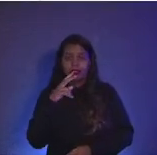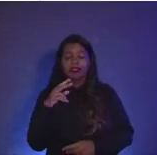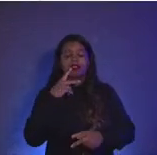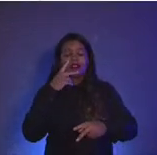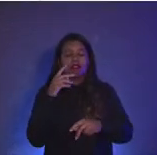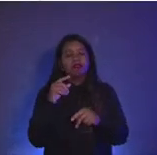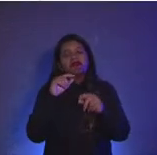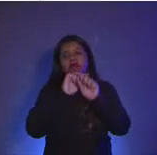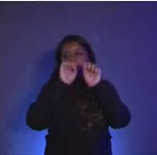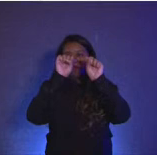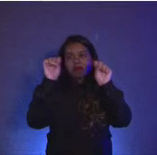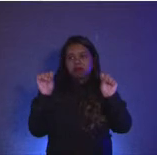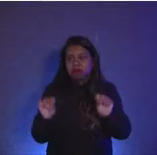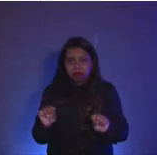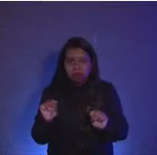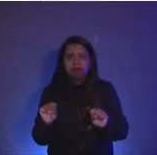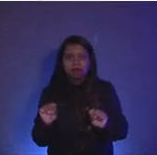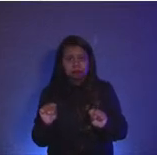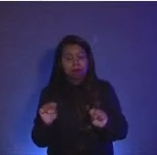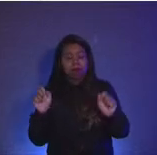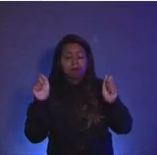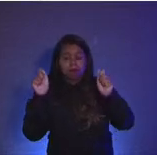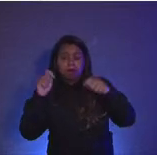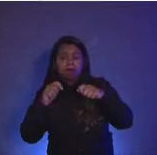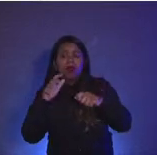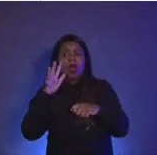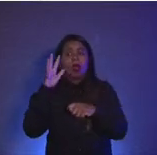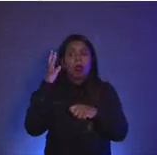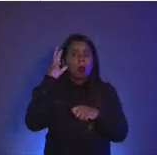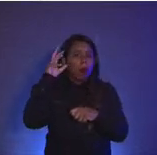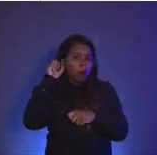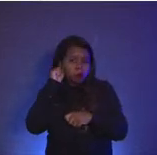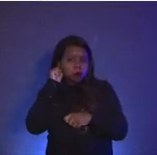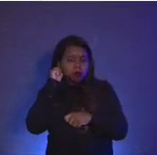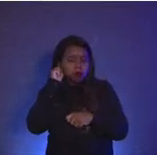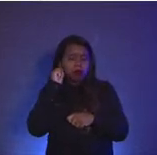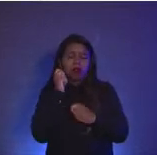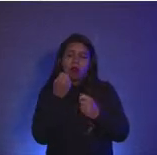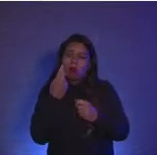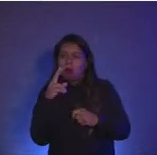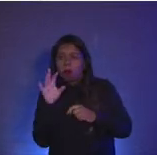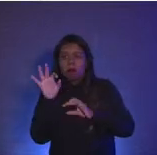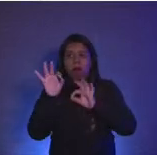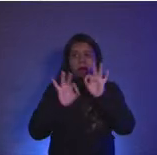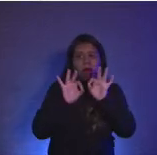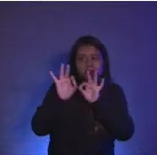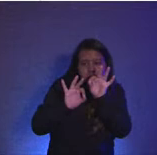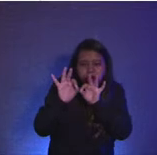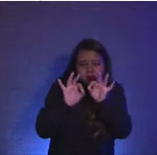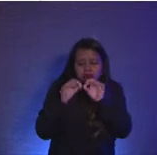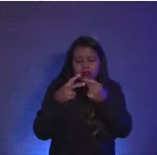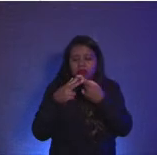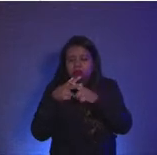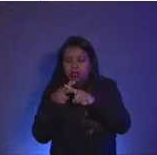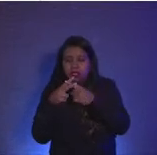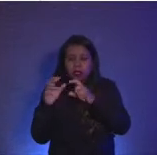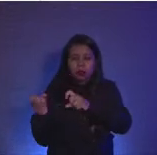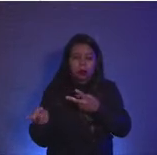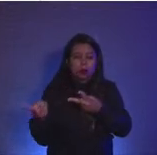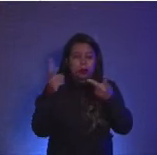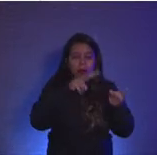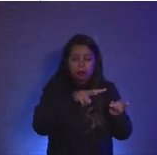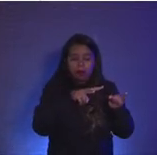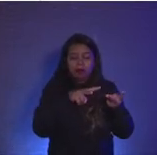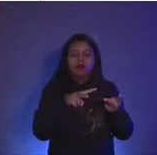num editor que ele pode usar para ouvir os áudios e corrigir eventuais falhas da transcrição automática